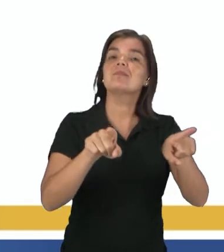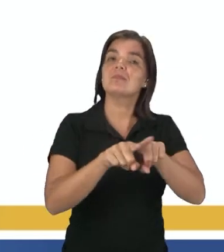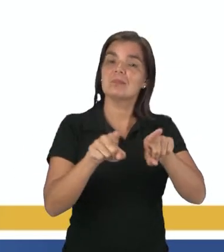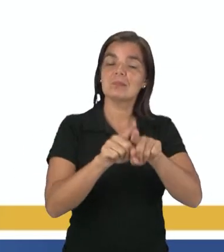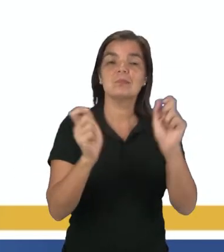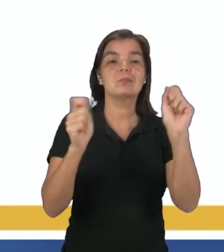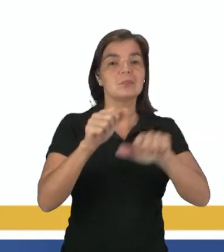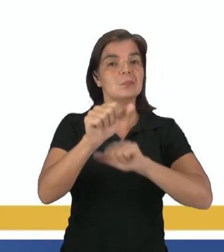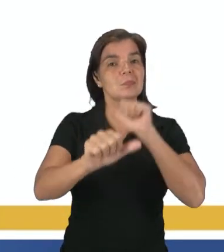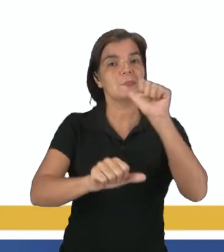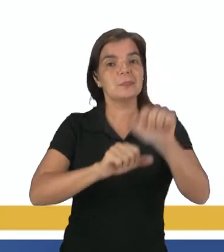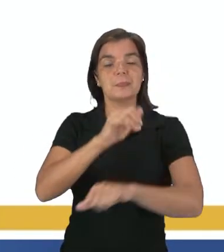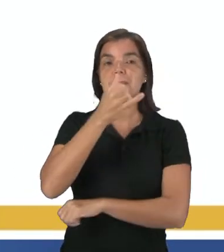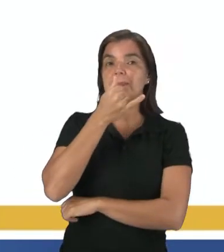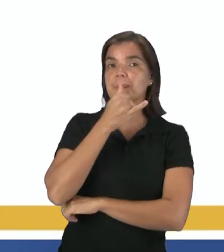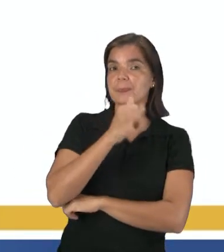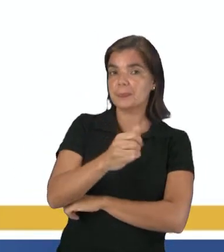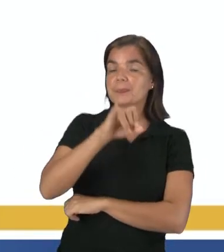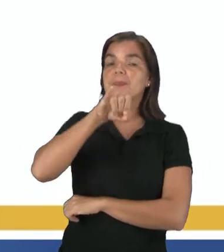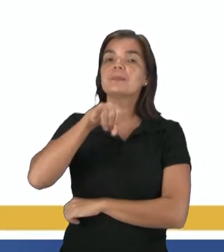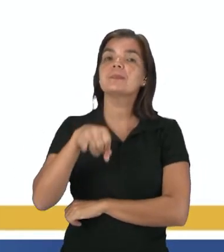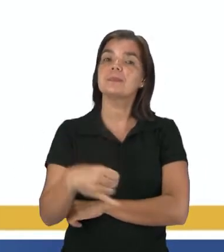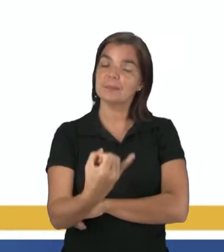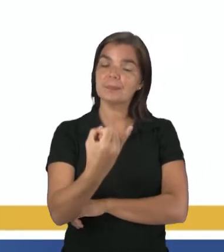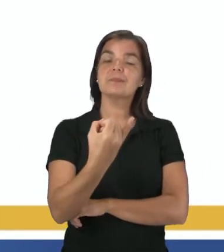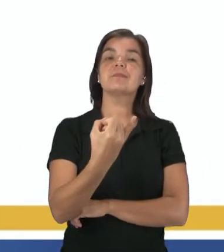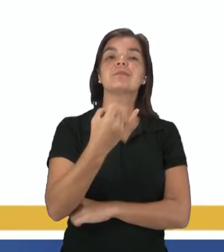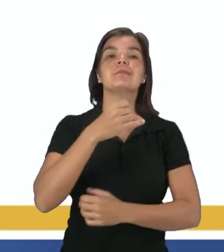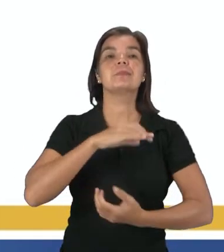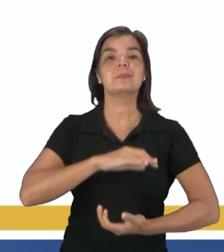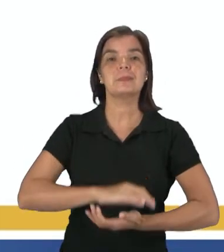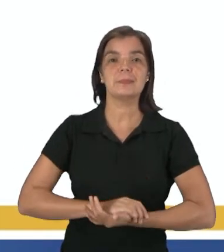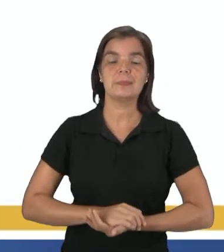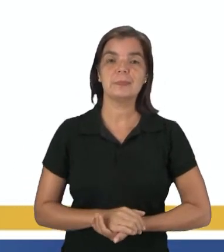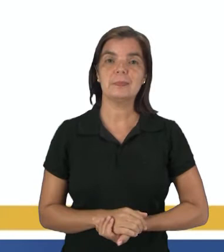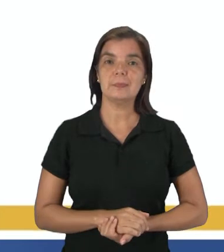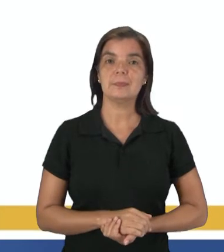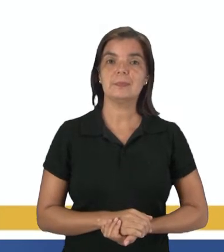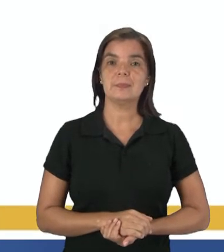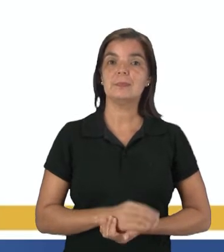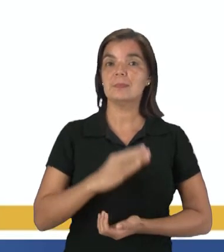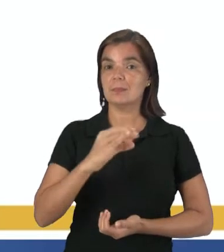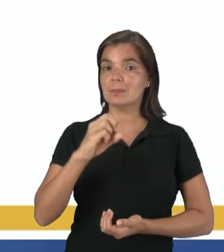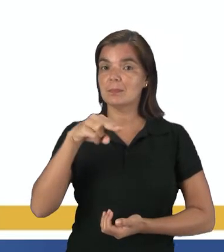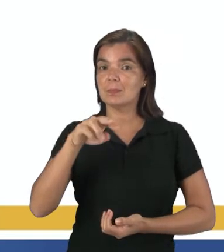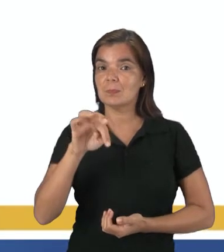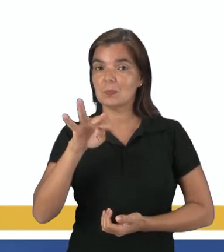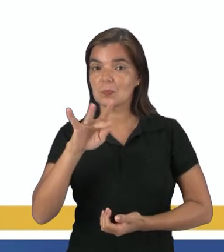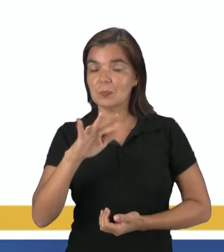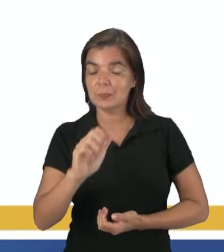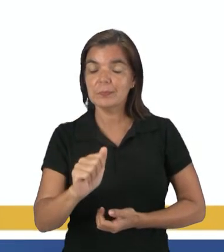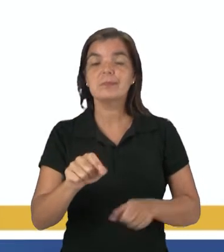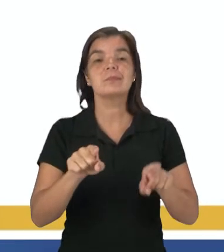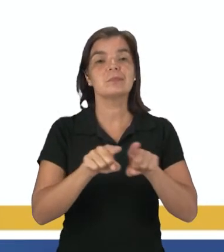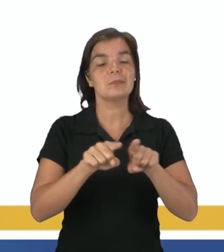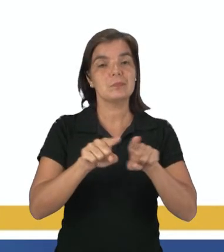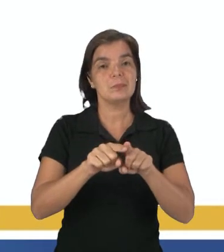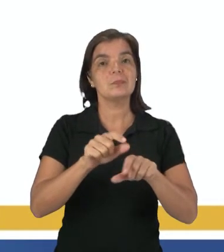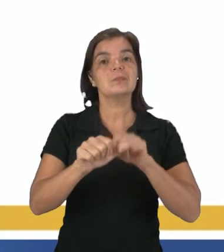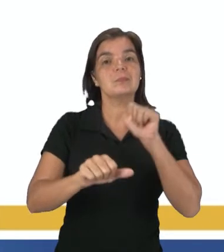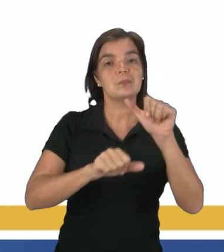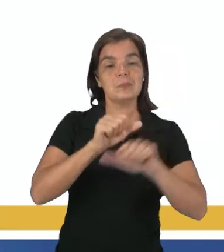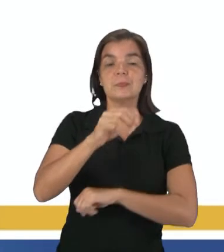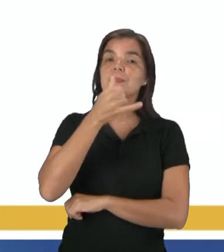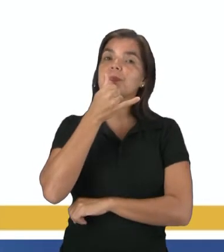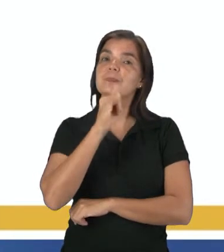também pode ser transformado e se aproveitar esse movimento para gerar a energia cinética, né? E transformar a energia cinética